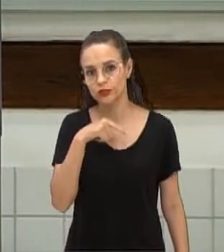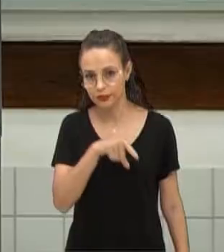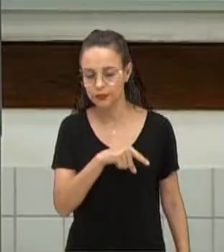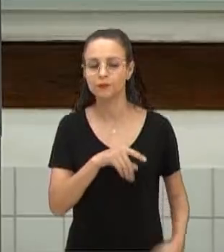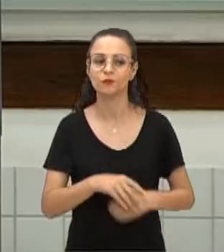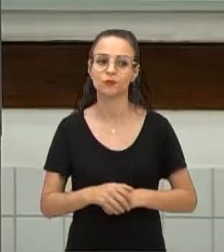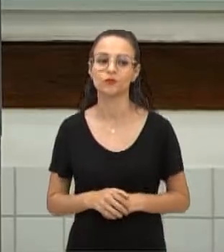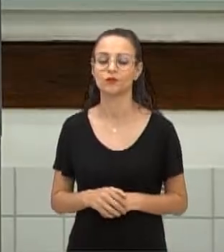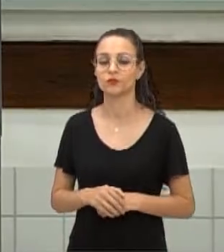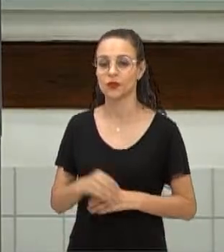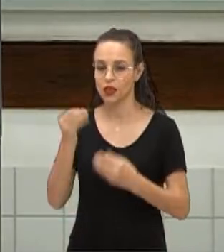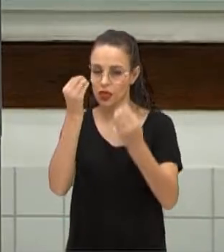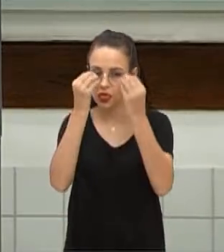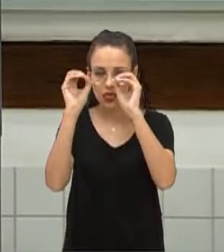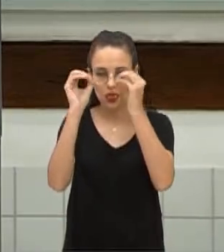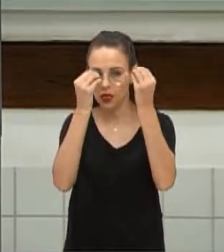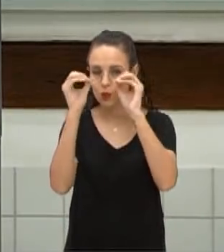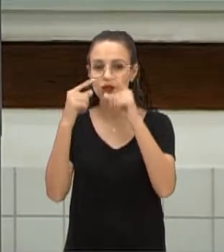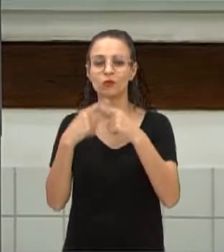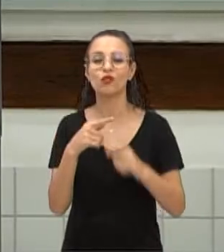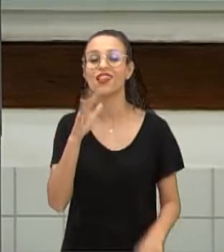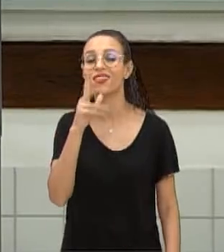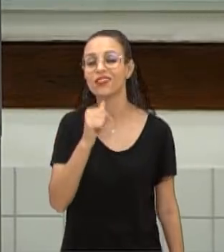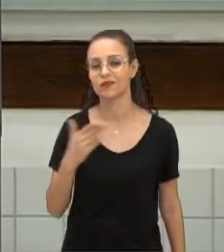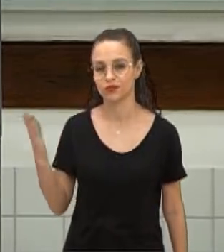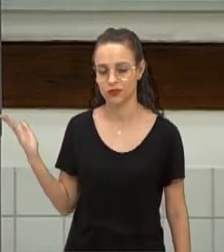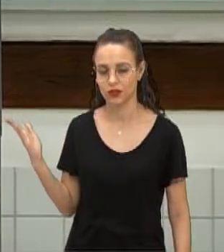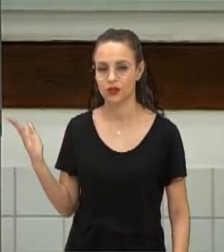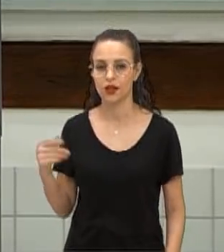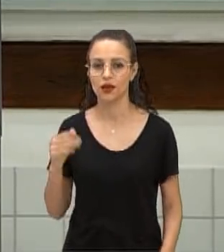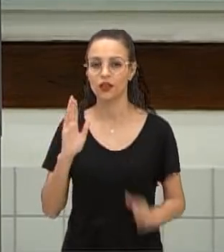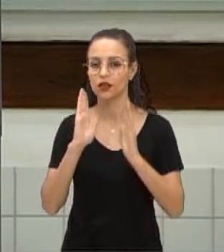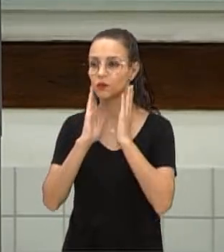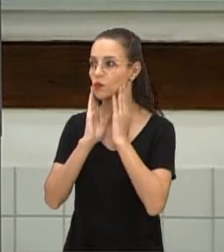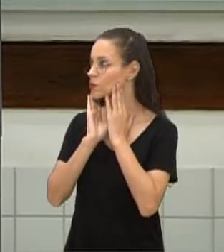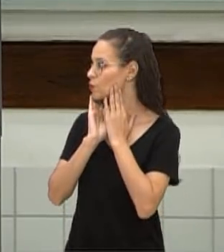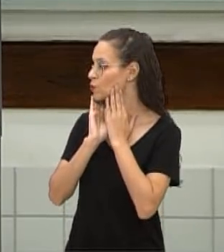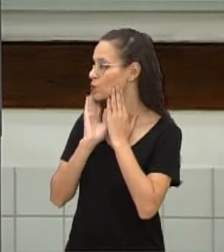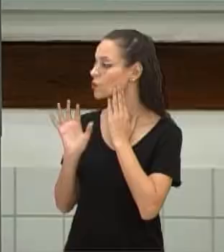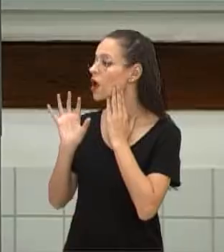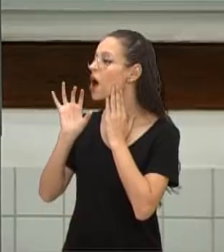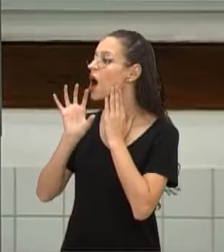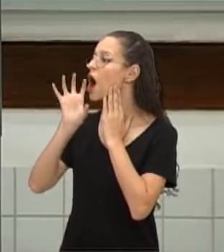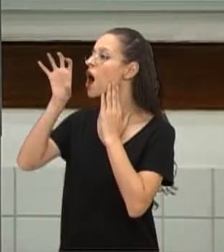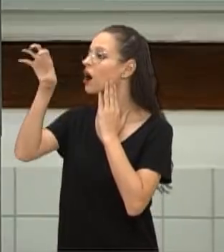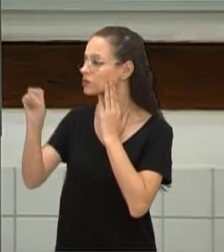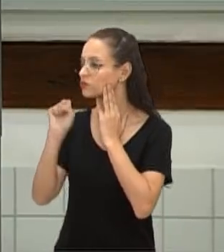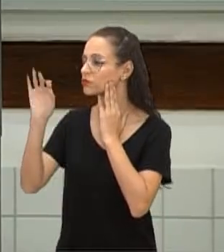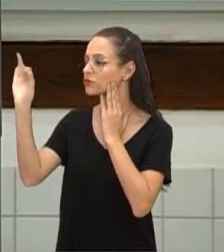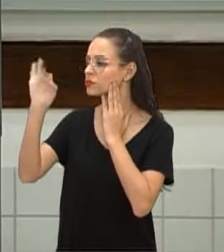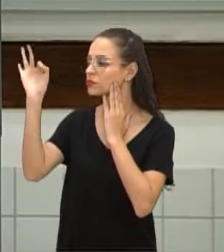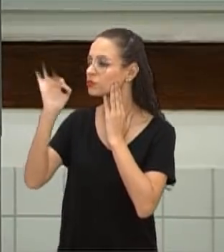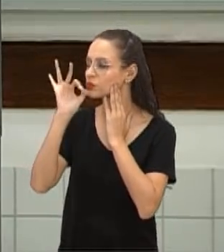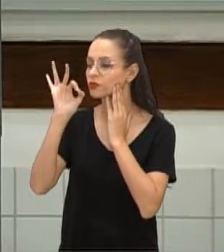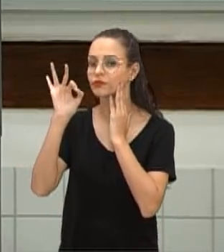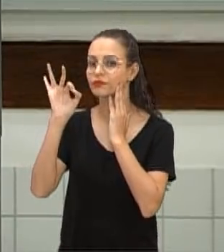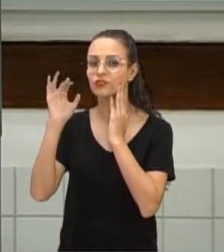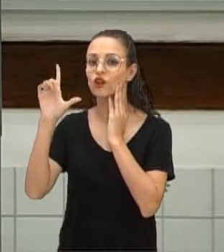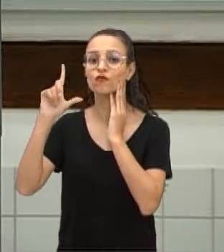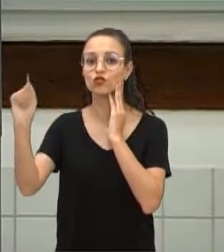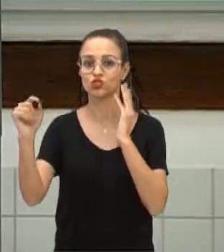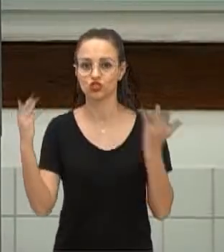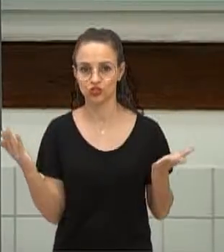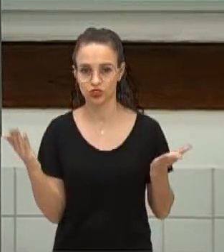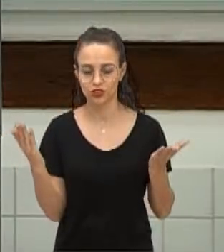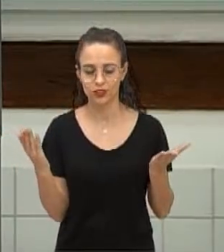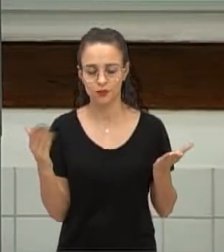formigueiro. A iguana porque ela era muito lenta. Quando ela virava o pescoço para comer o inseto, para identificar onde estava o inseto fugia,